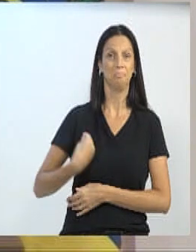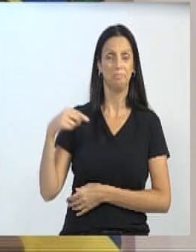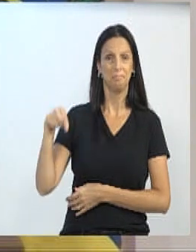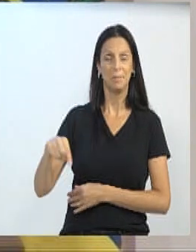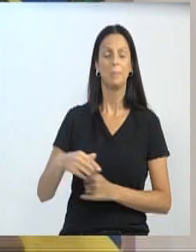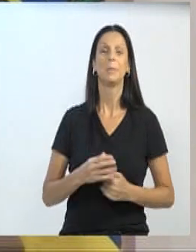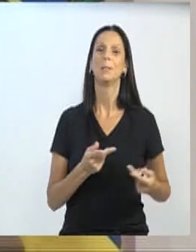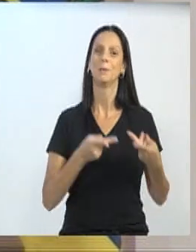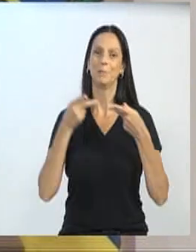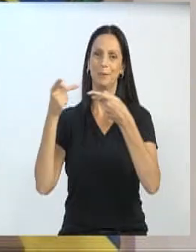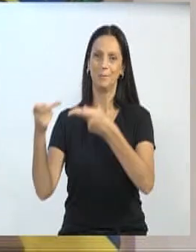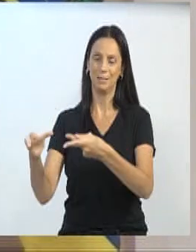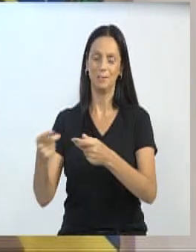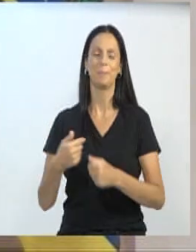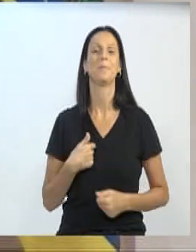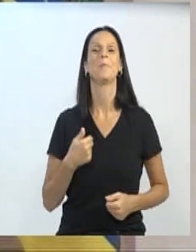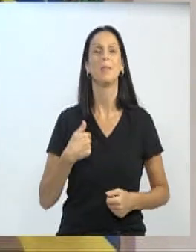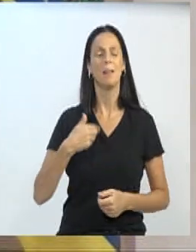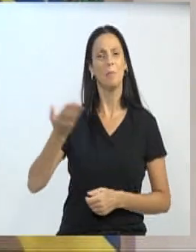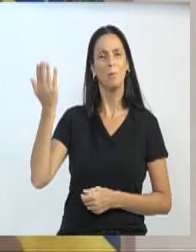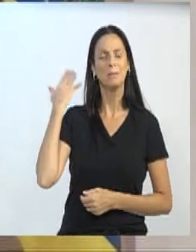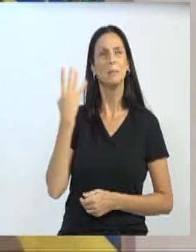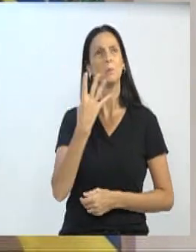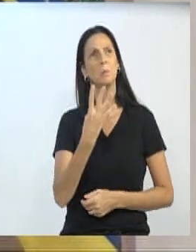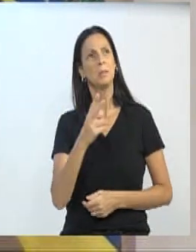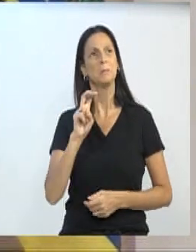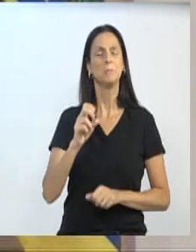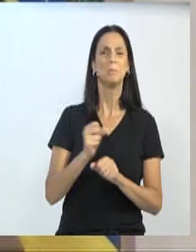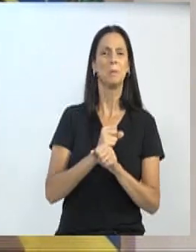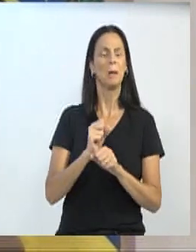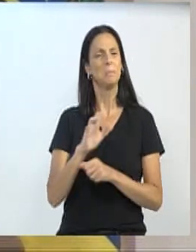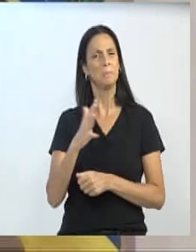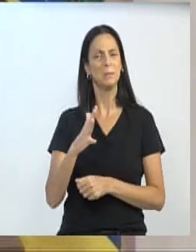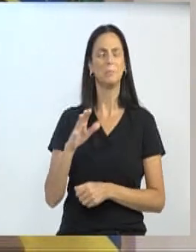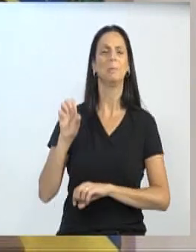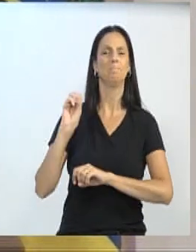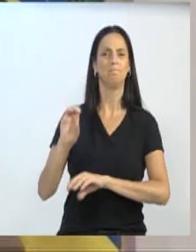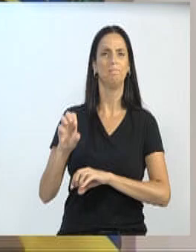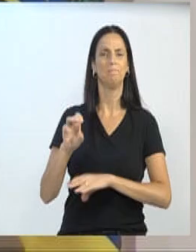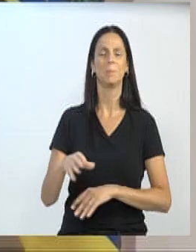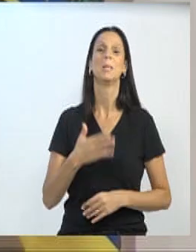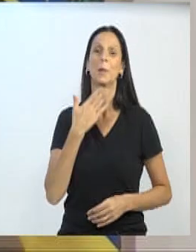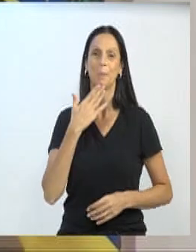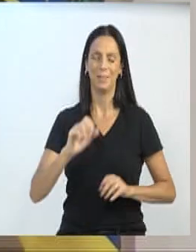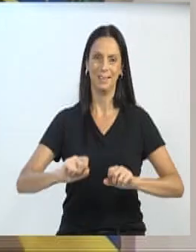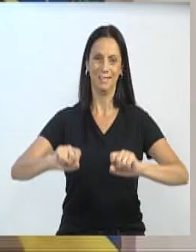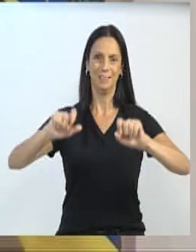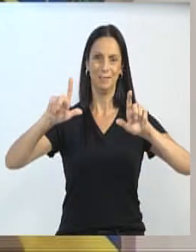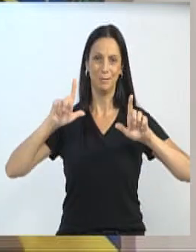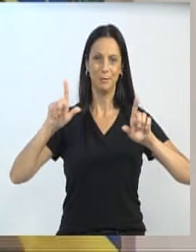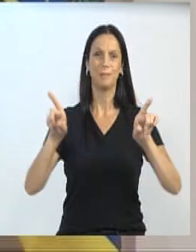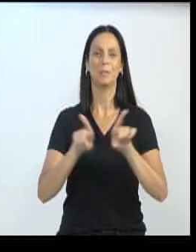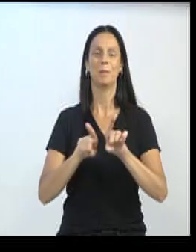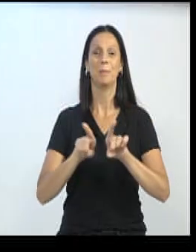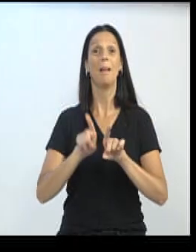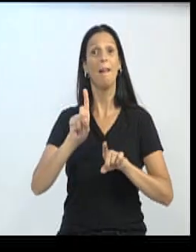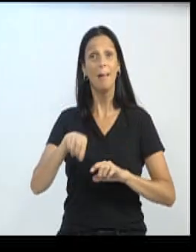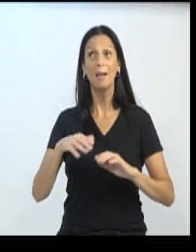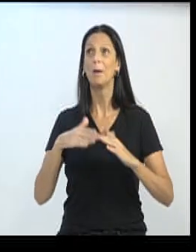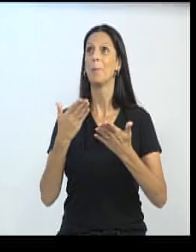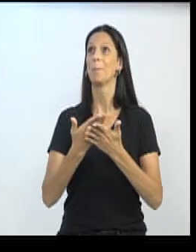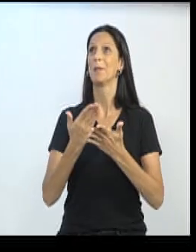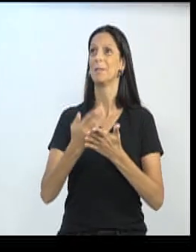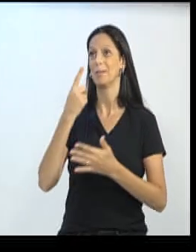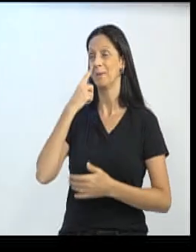eu estive lá e tive bons anos fiquei quatro ou cinco anos dando aula naquela escola se puder fazer a gentileza ali e é uma escola que